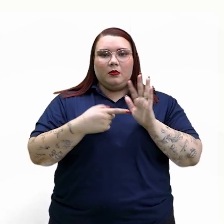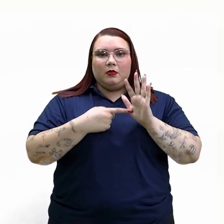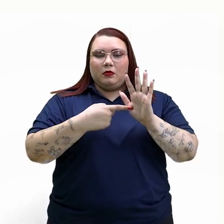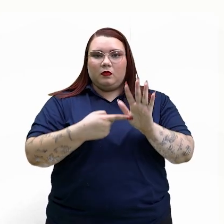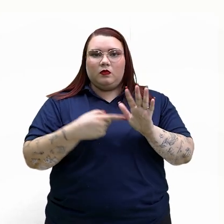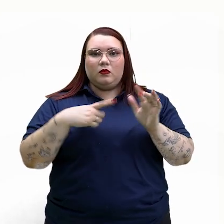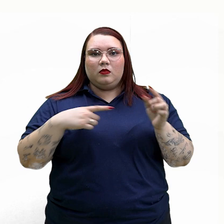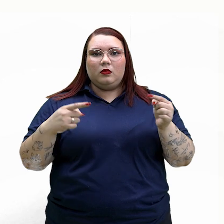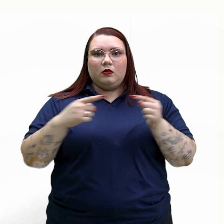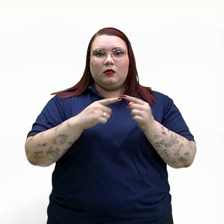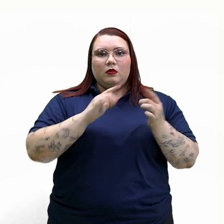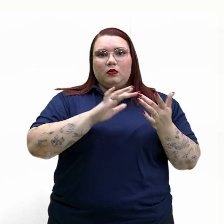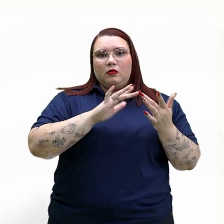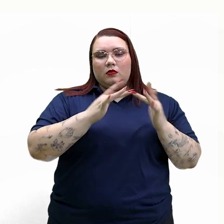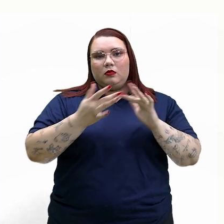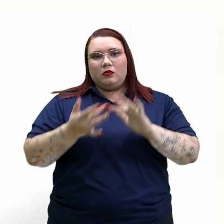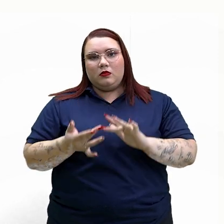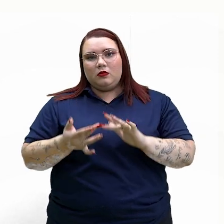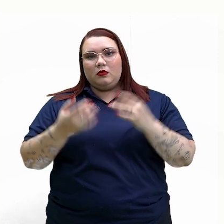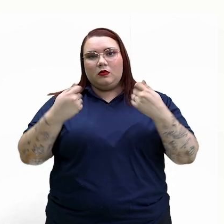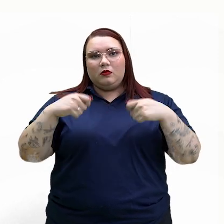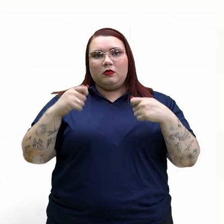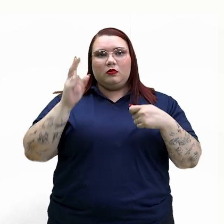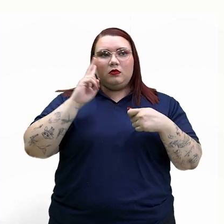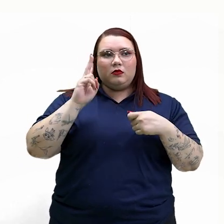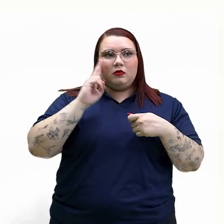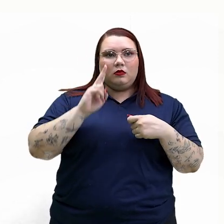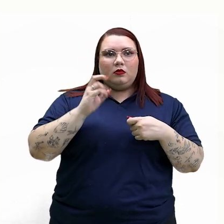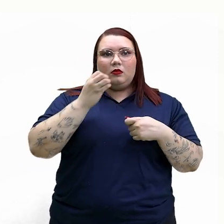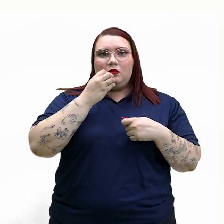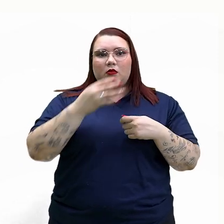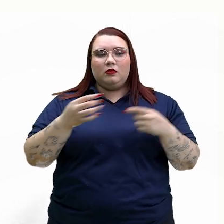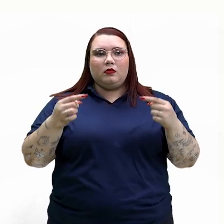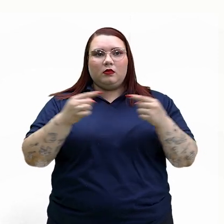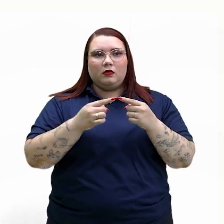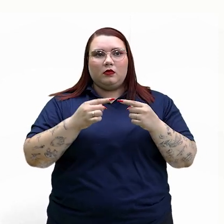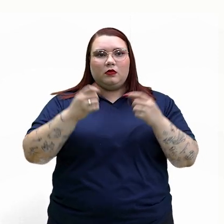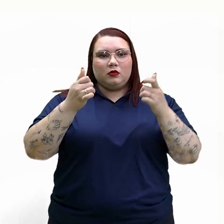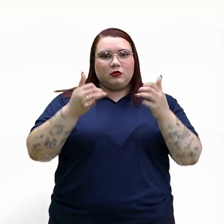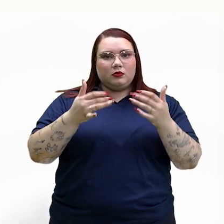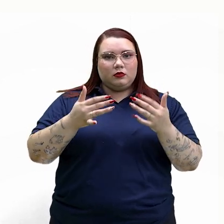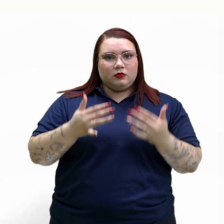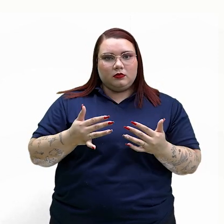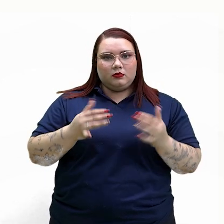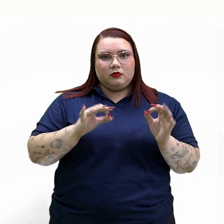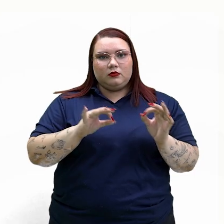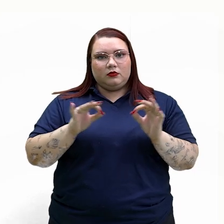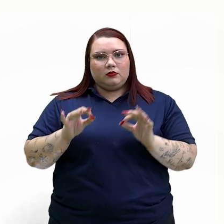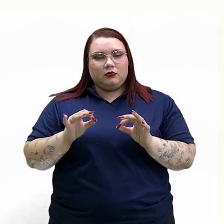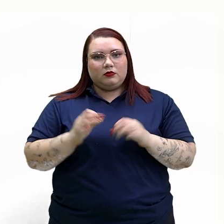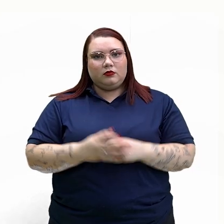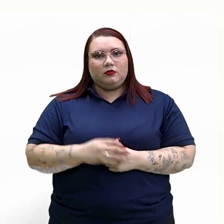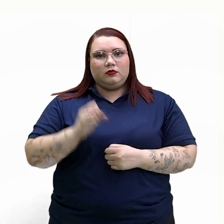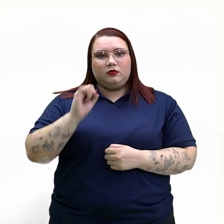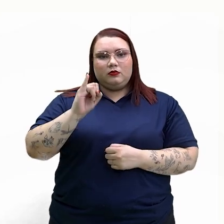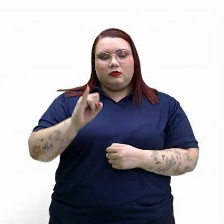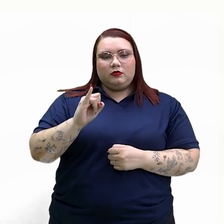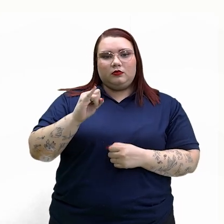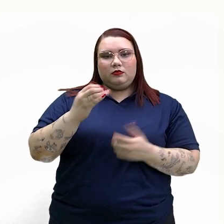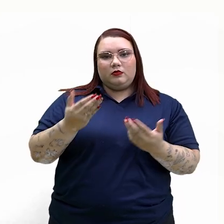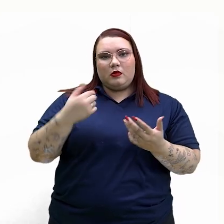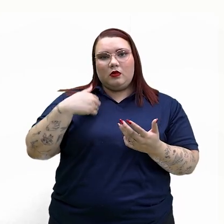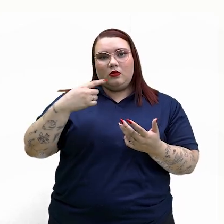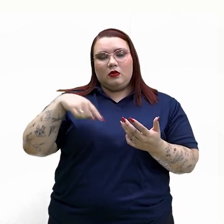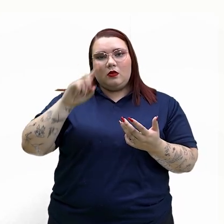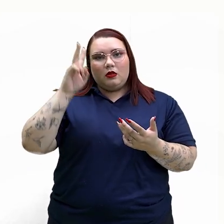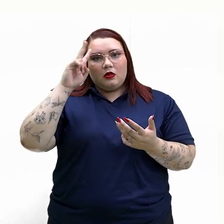um contexto onde eu tenho que lembrar muito bem as minhas definições. Então, se eu não